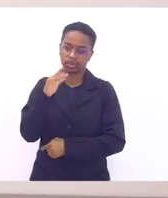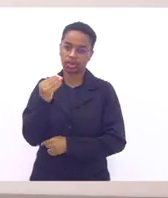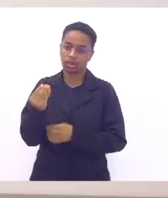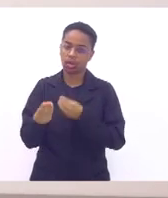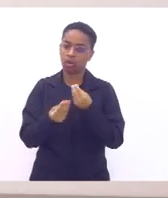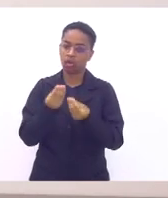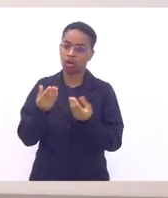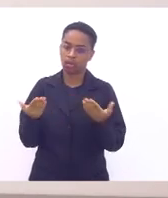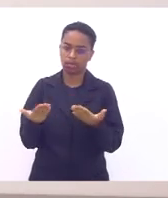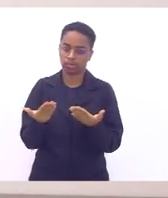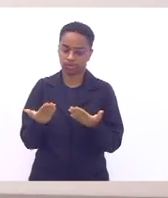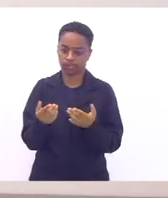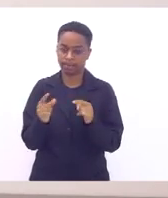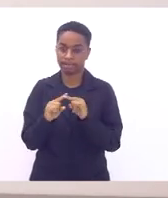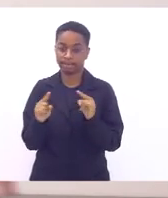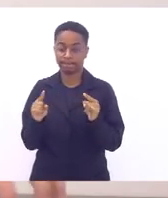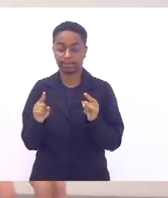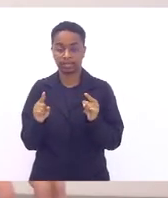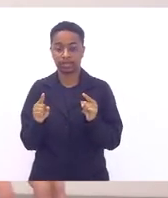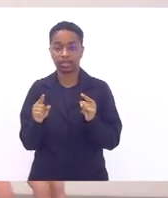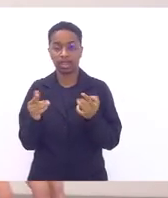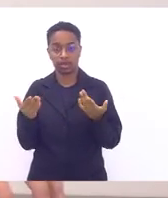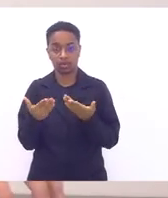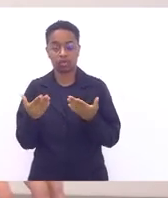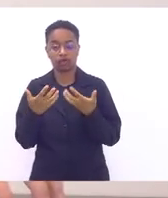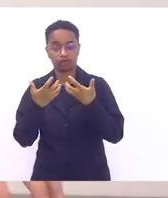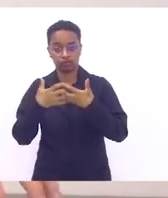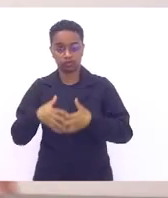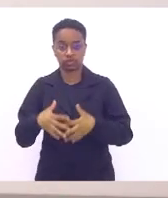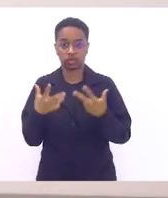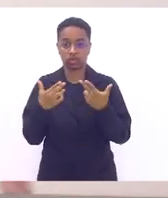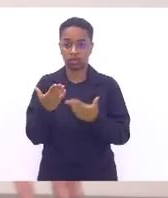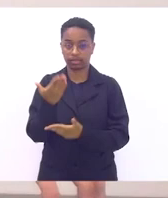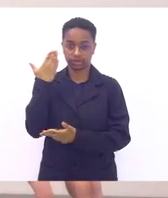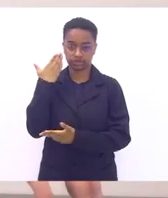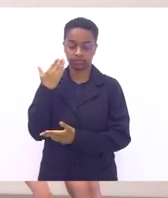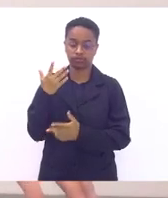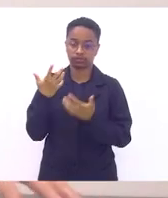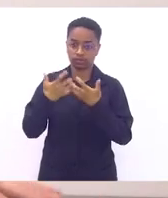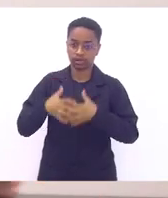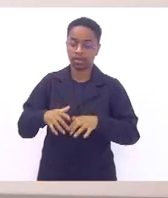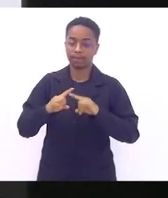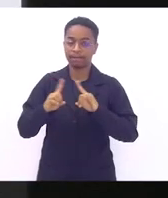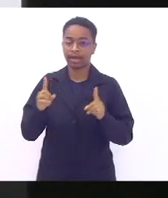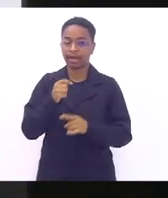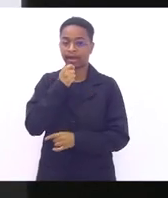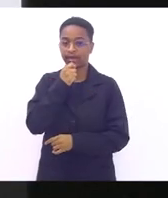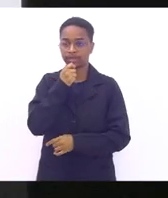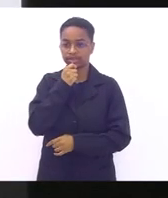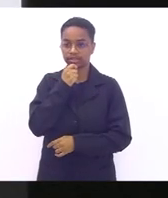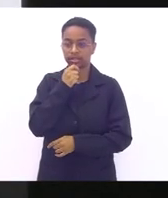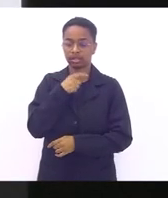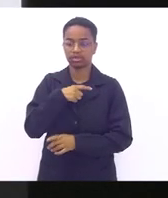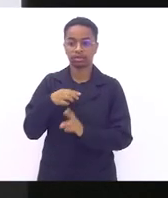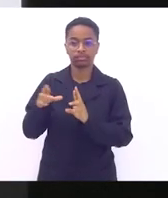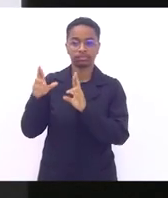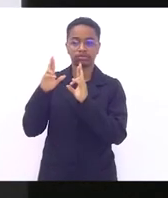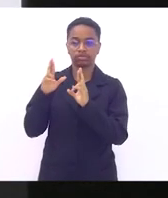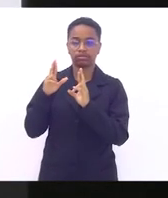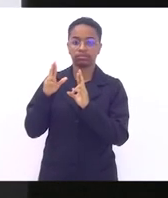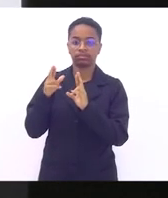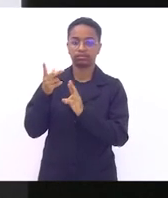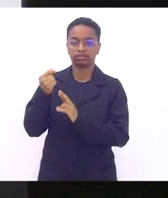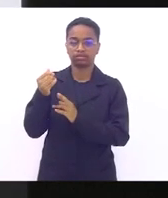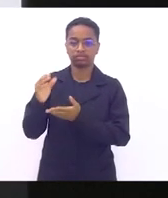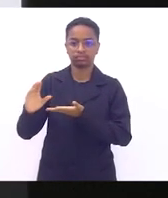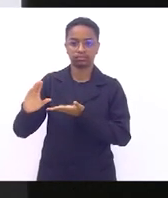está. No momento, o IETAP está funcionando como ele já vinha funcionando, porém, a gente ainda tem essa expectativa desse recurso, que